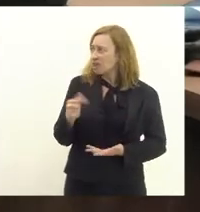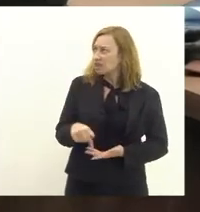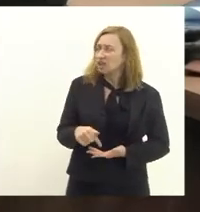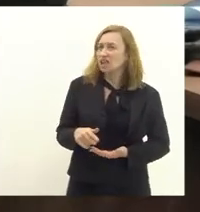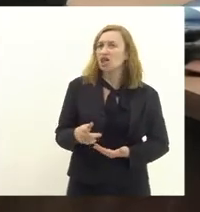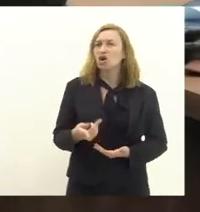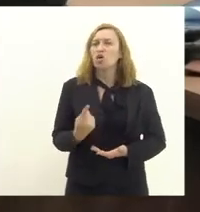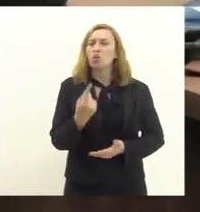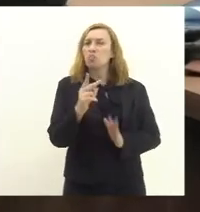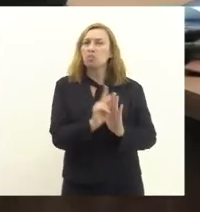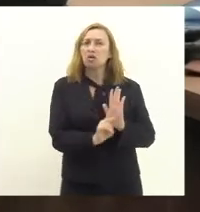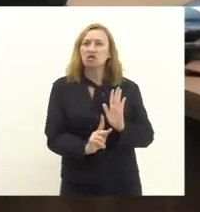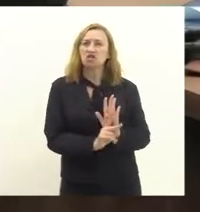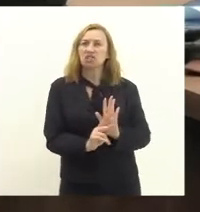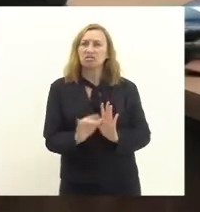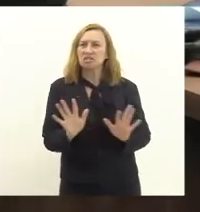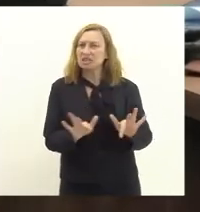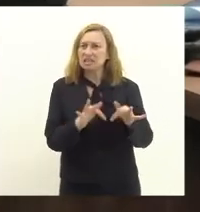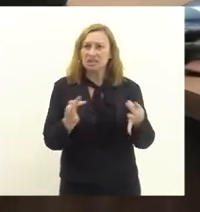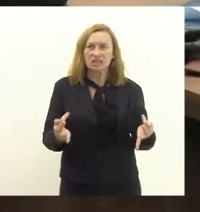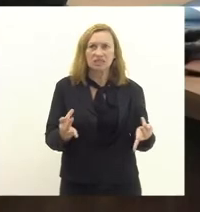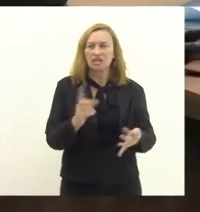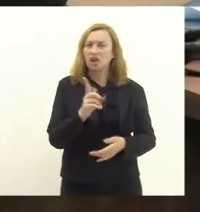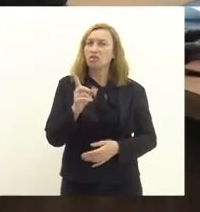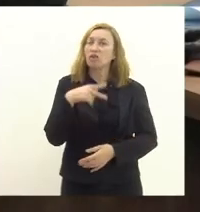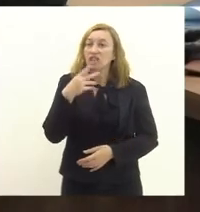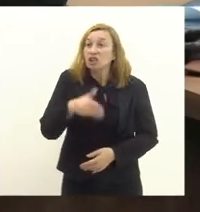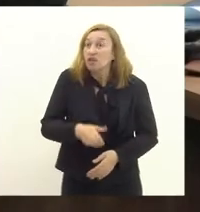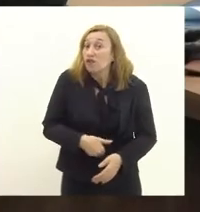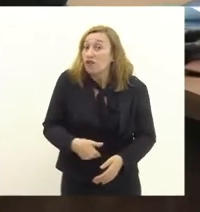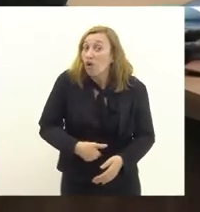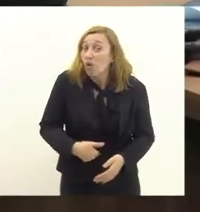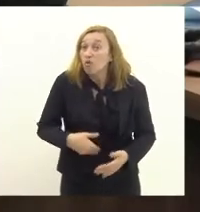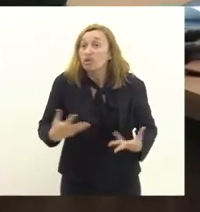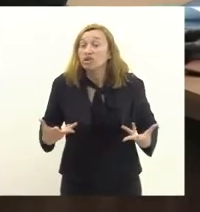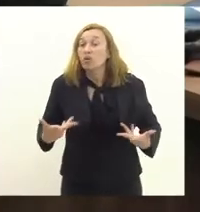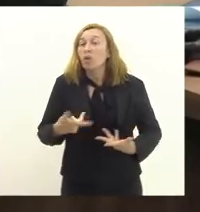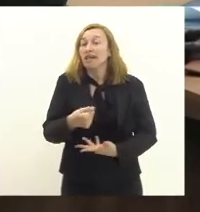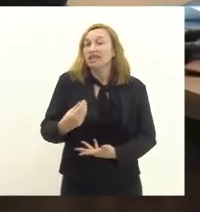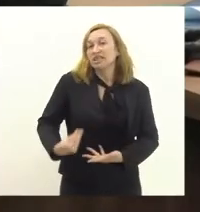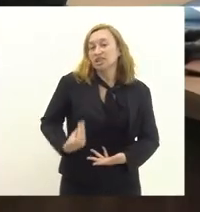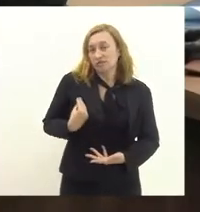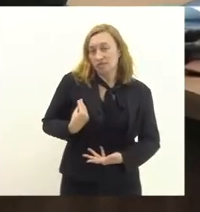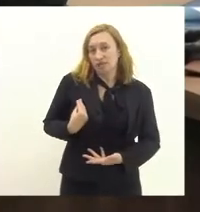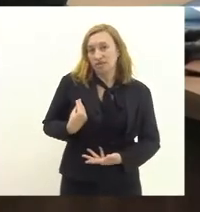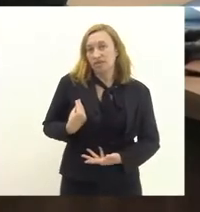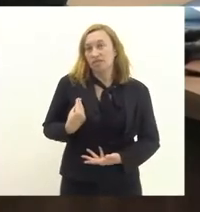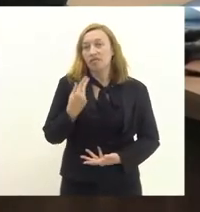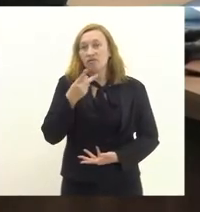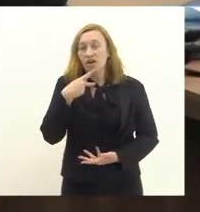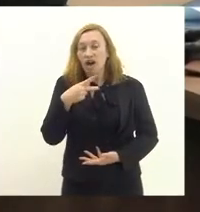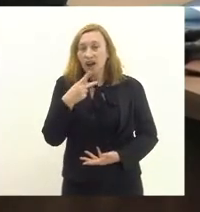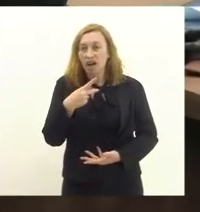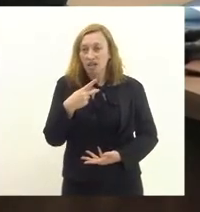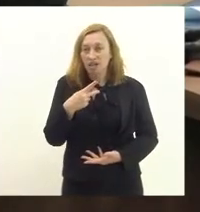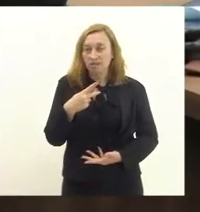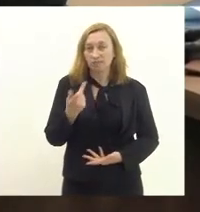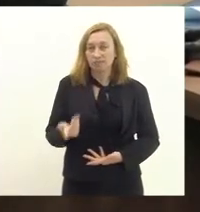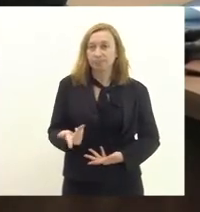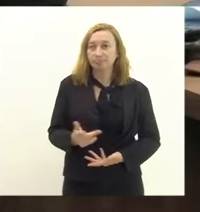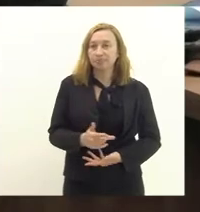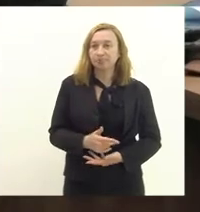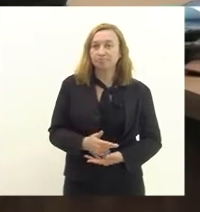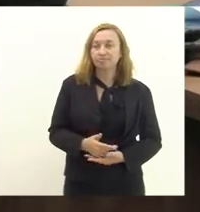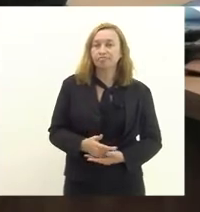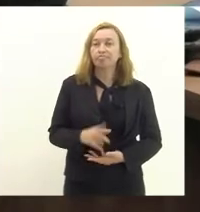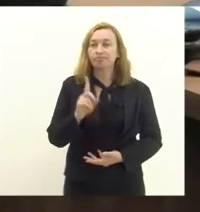de um projeto simples, nós estamos falando de fome, nós estamos falando de qualidade de vida, nós estamos falando de altruísmo, e